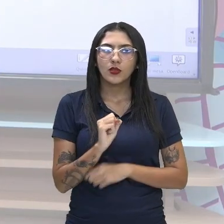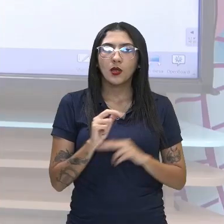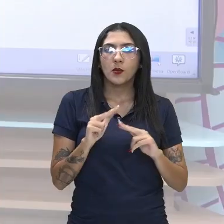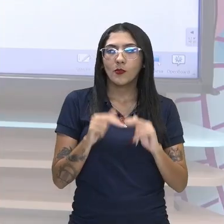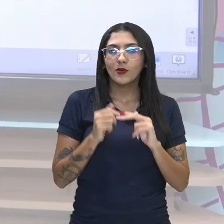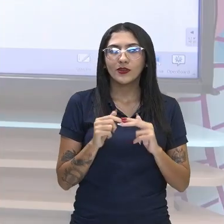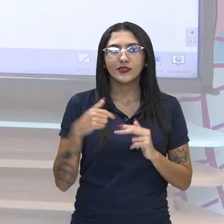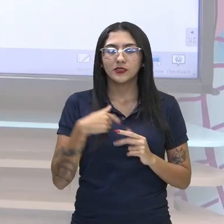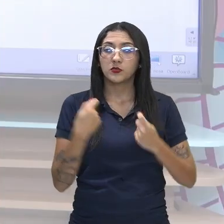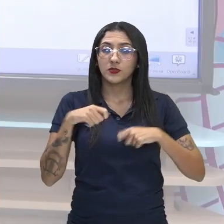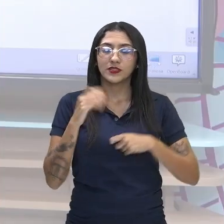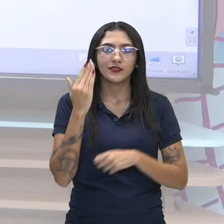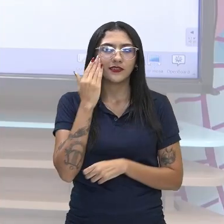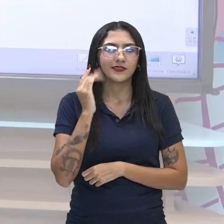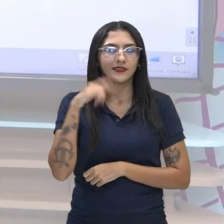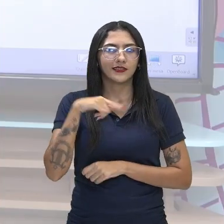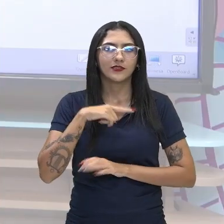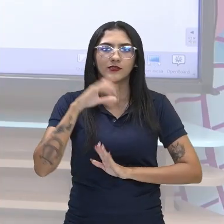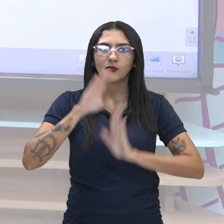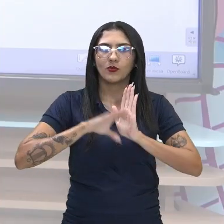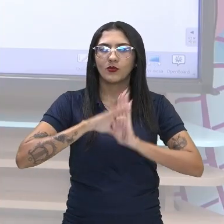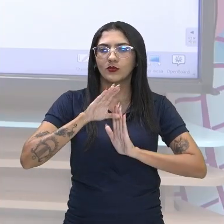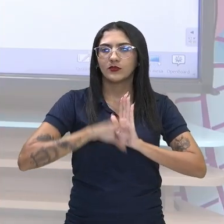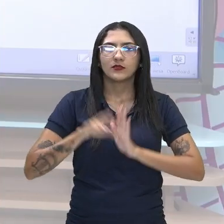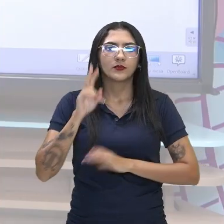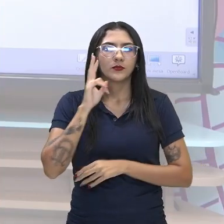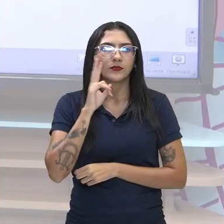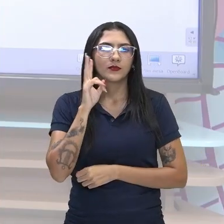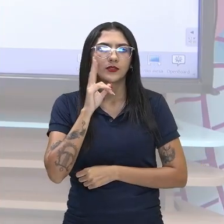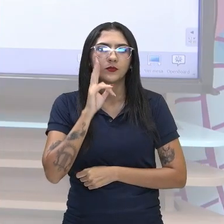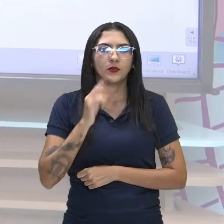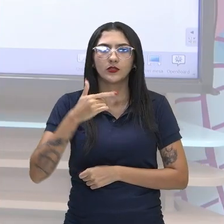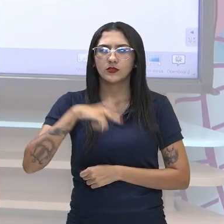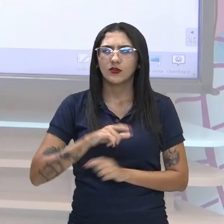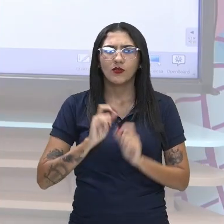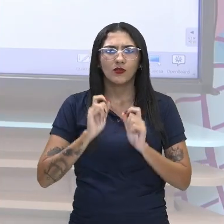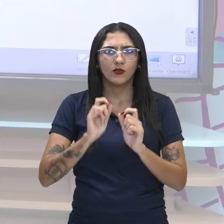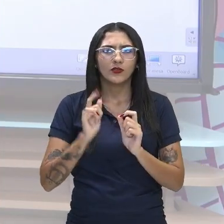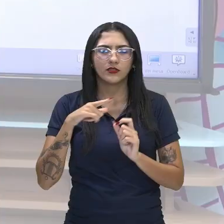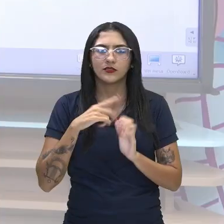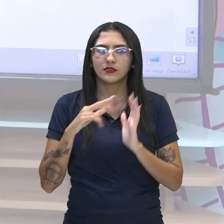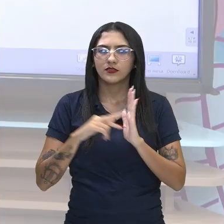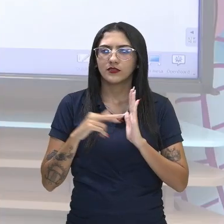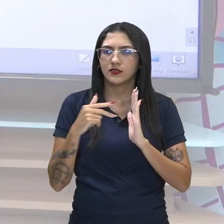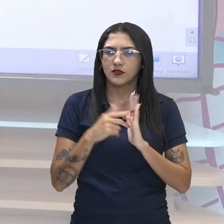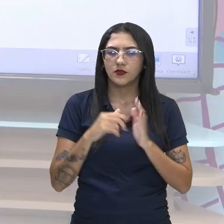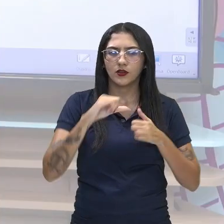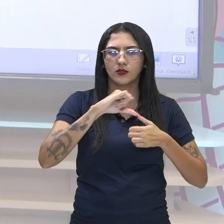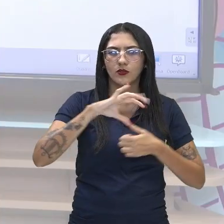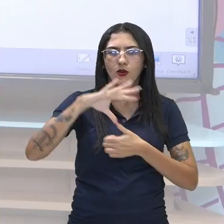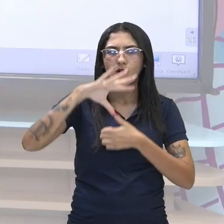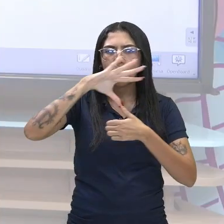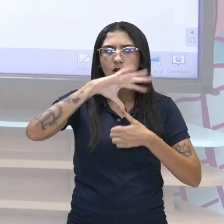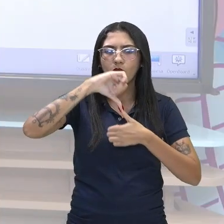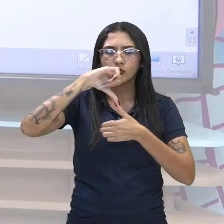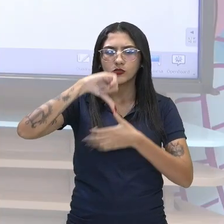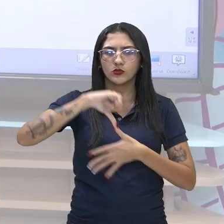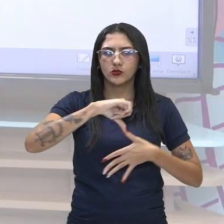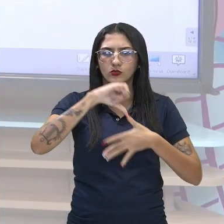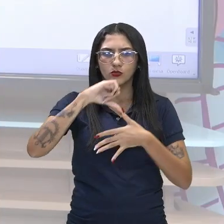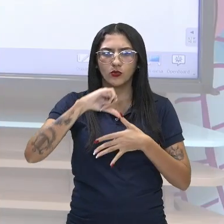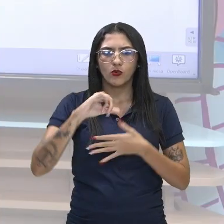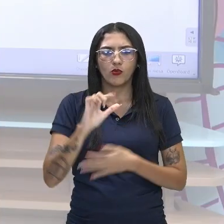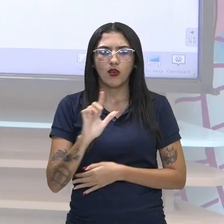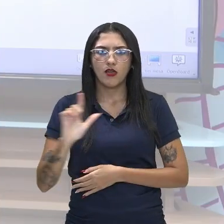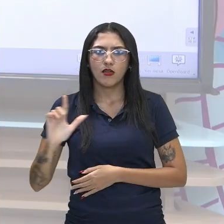aquele conceito inicial para relembrar, né? O que é hemisfério norte, o que é o sul, o que é o leste, o que é o oeste,